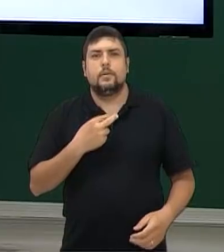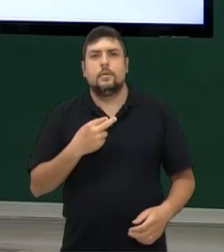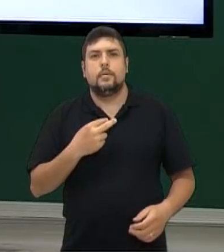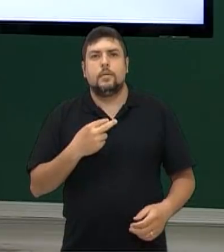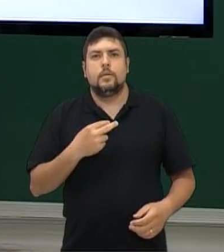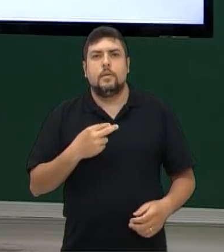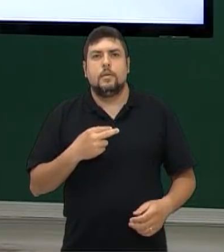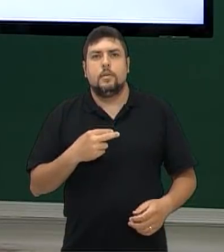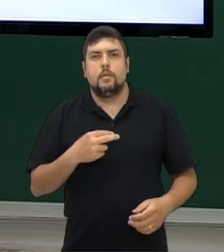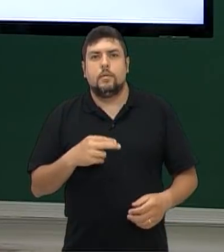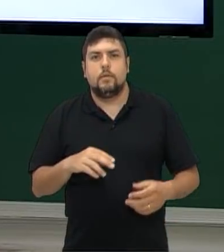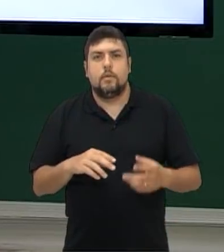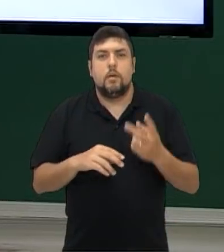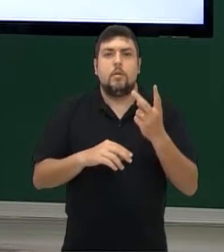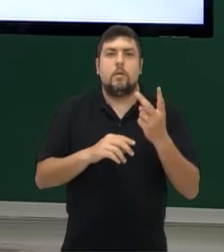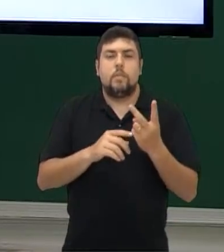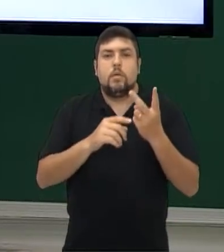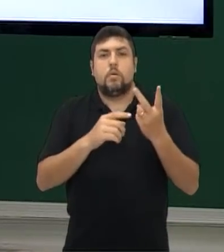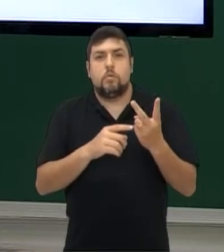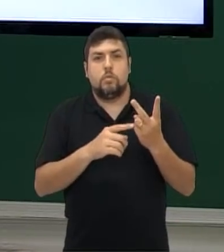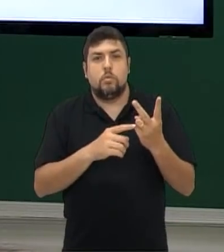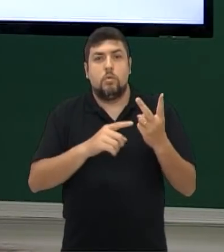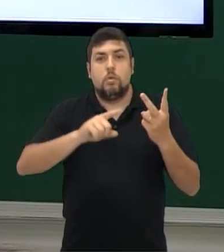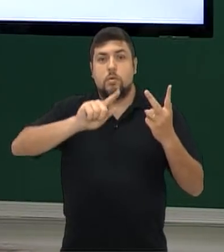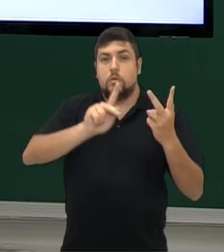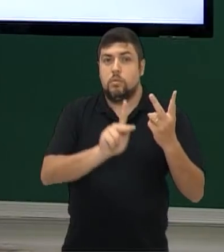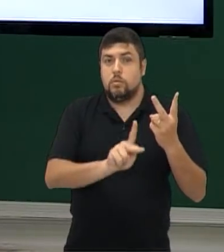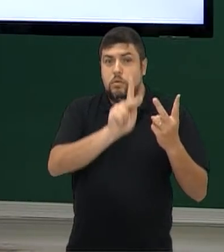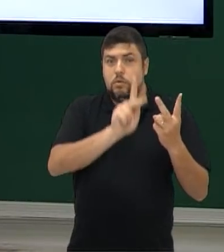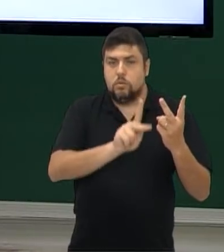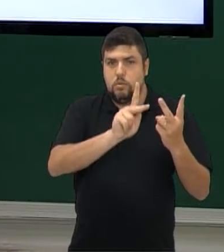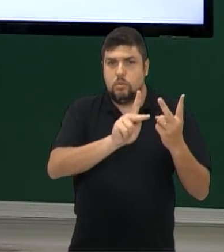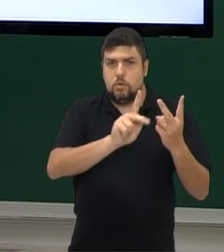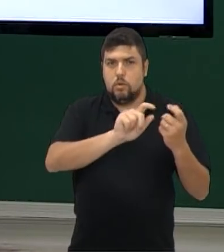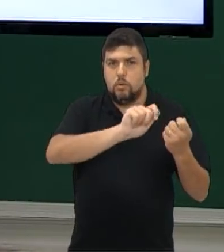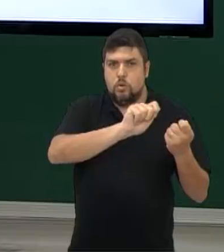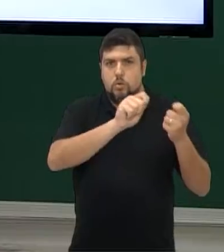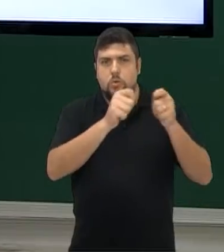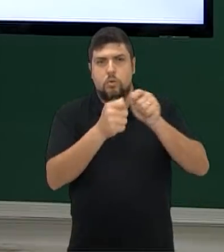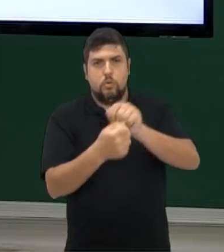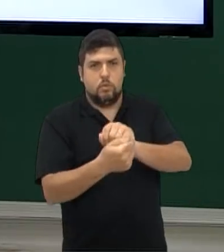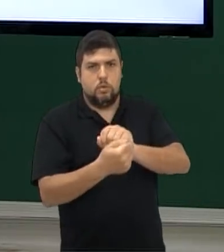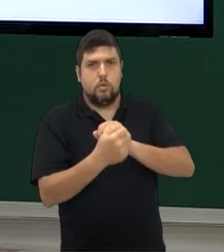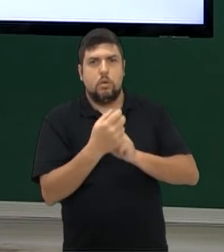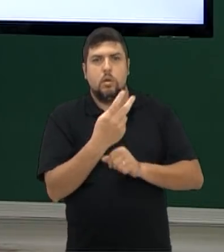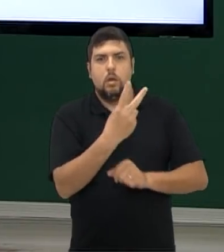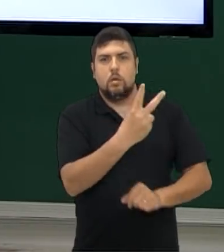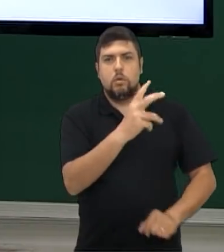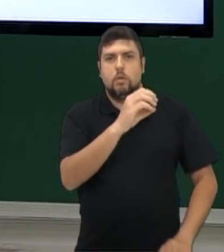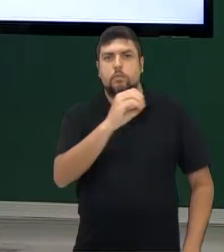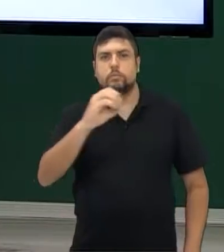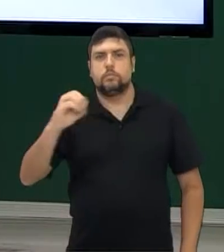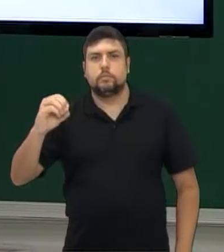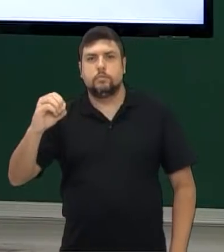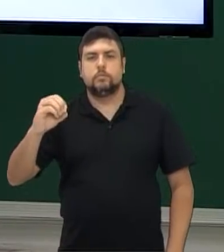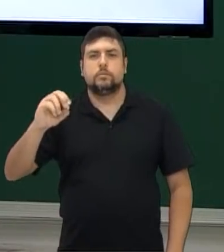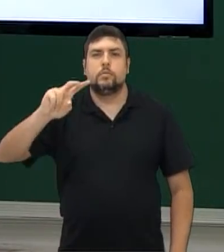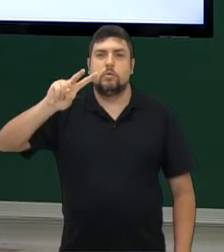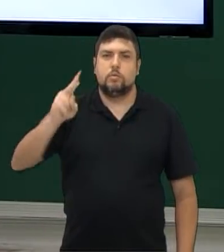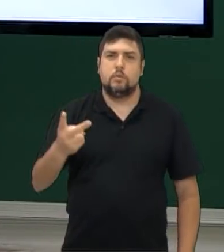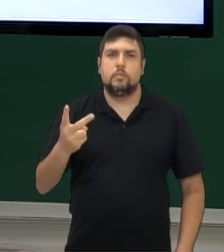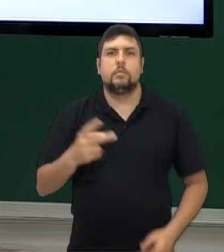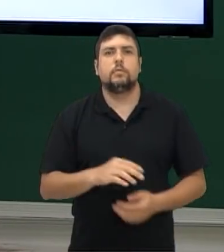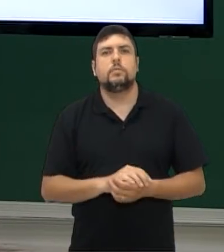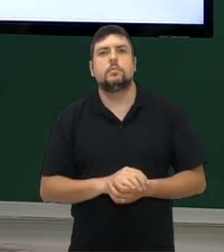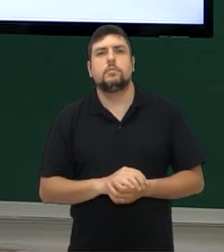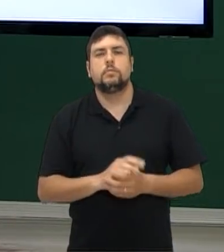de 2, mas são 2 quilos. E 2 quilos valem 2000. Se eu somar todo mundo aqui, vai